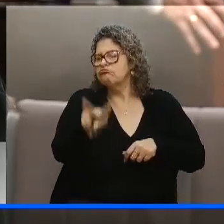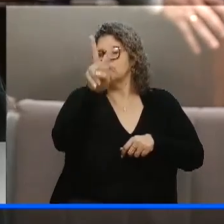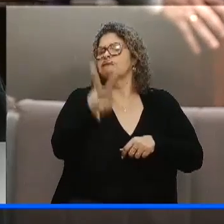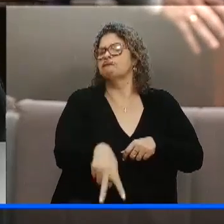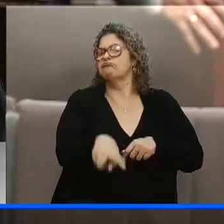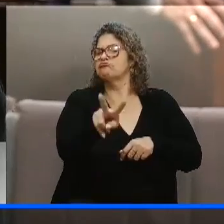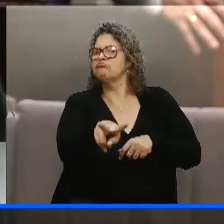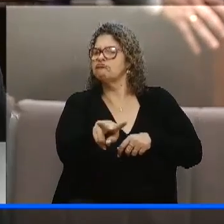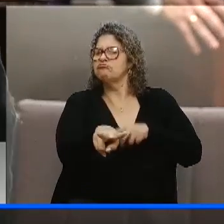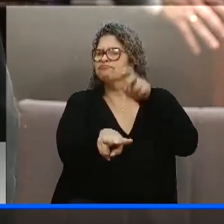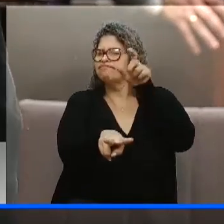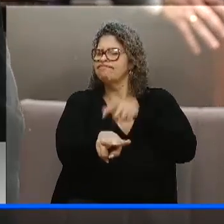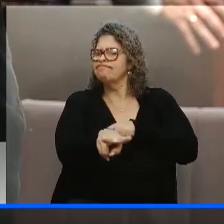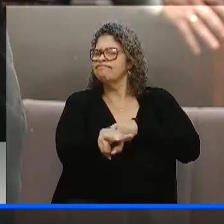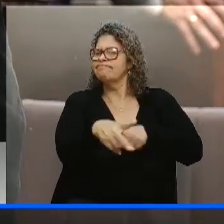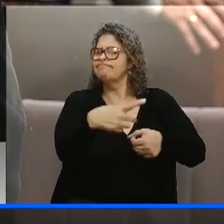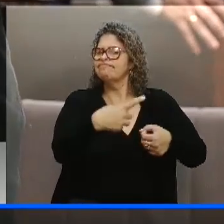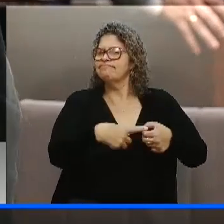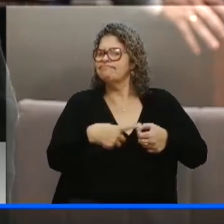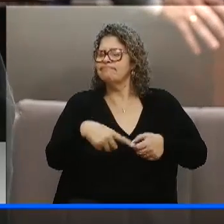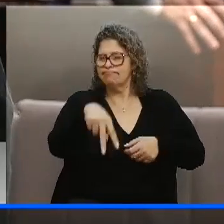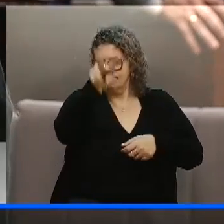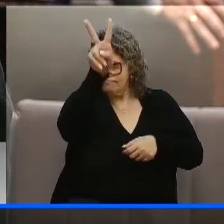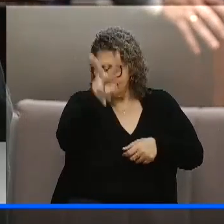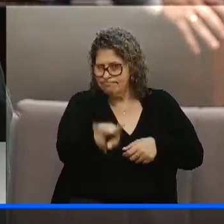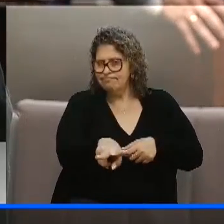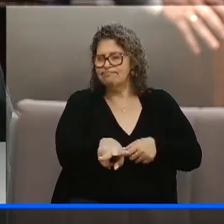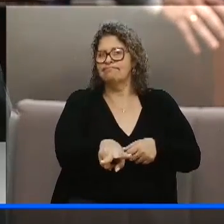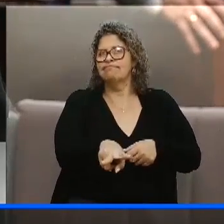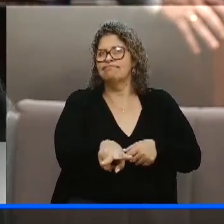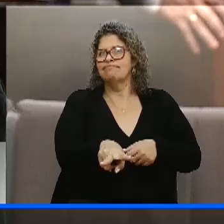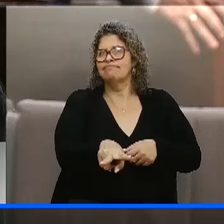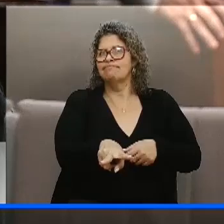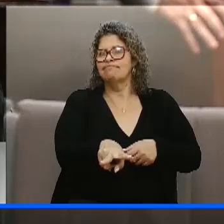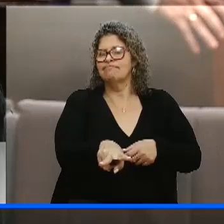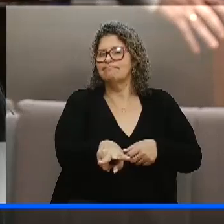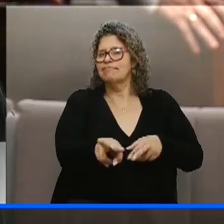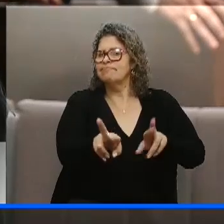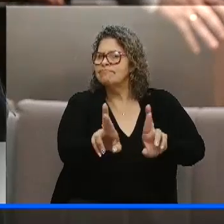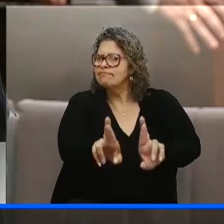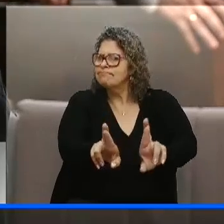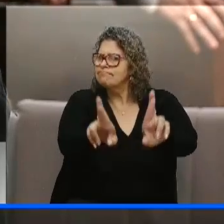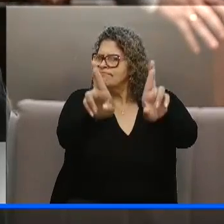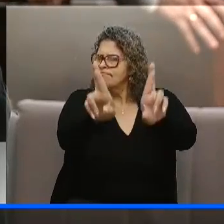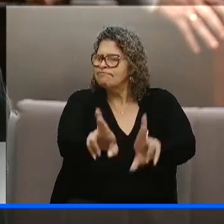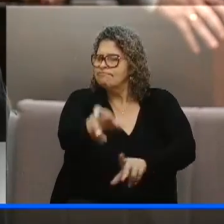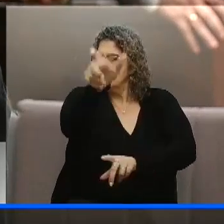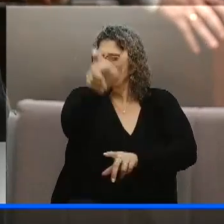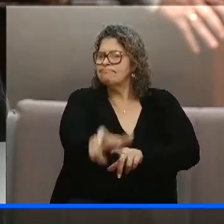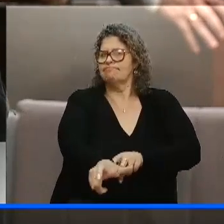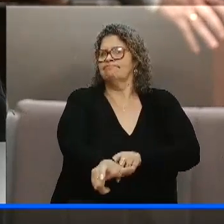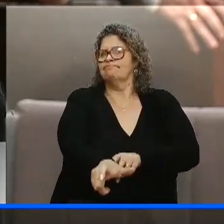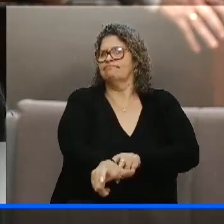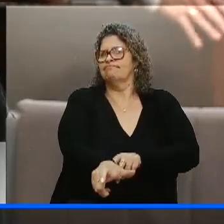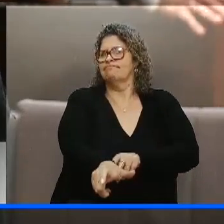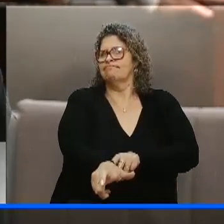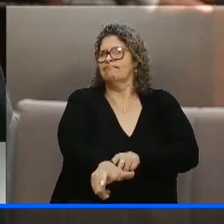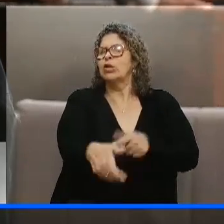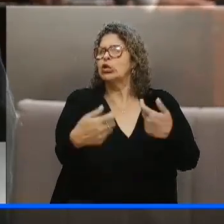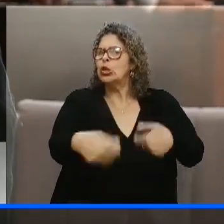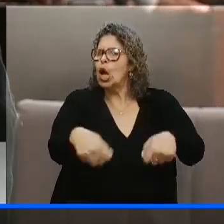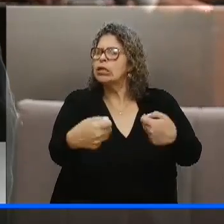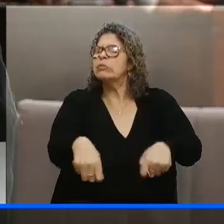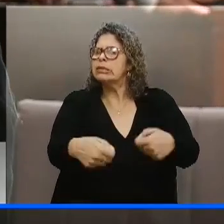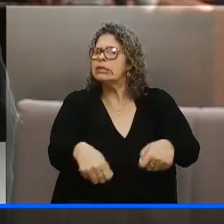desta região os enxergam como uma esperança e nós precisamos fazer